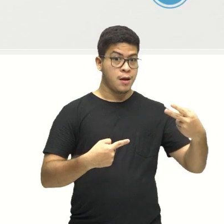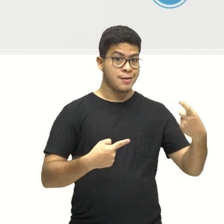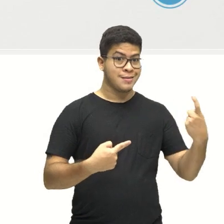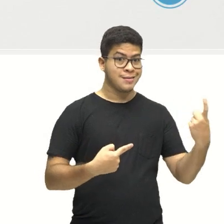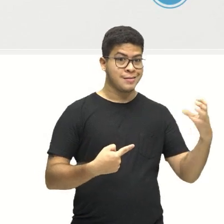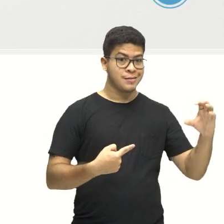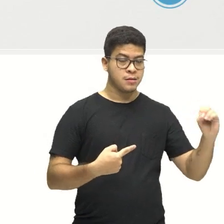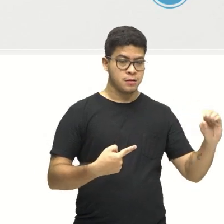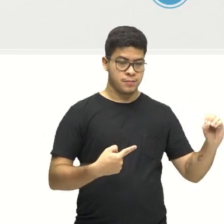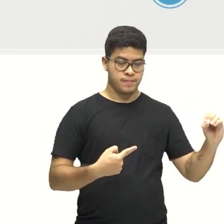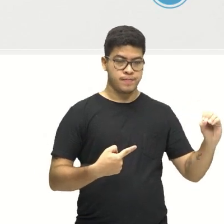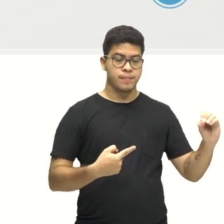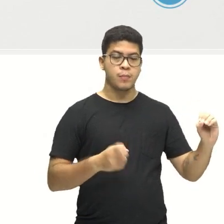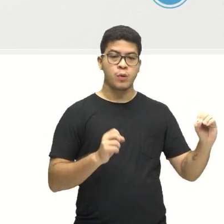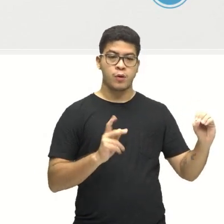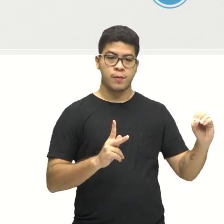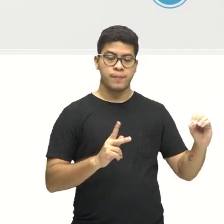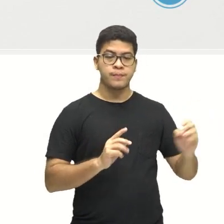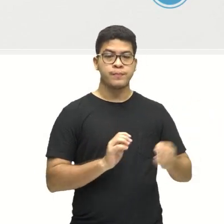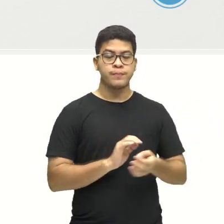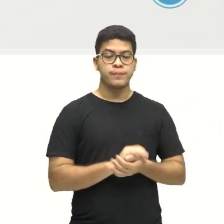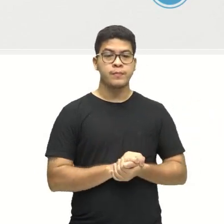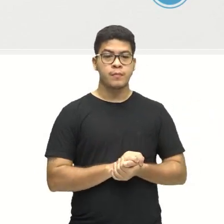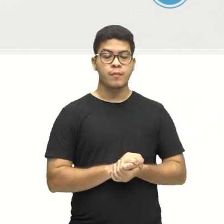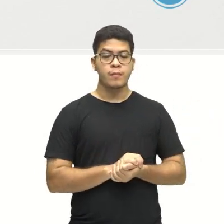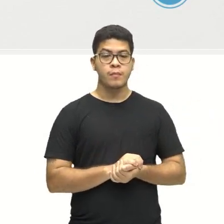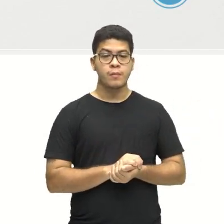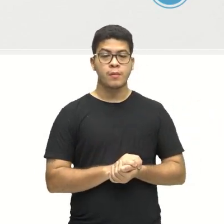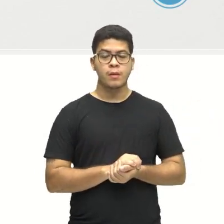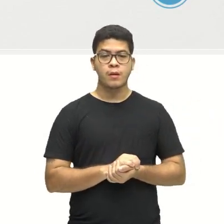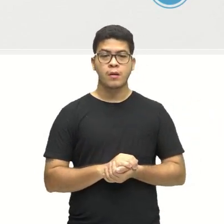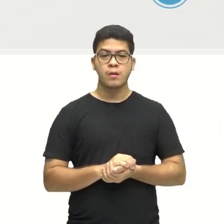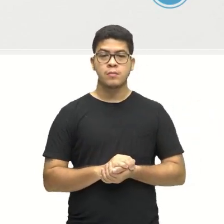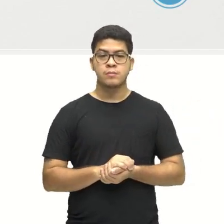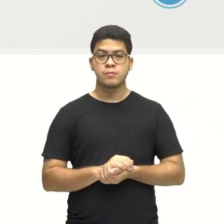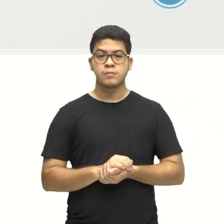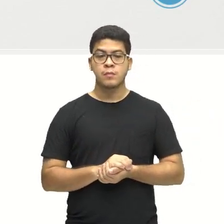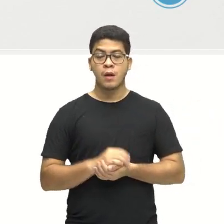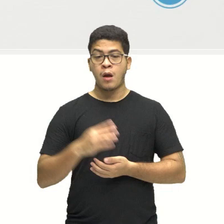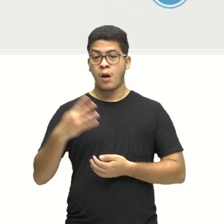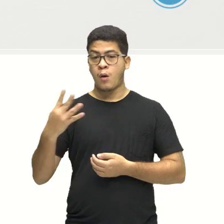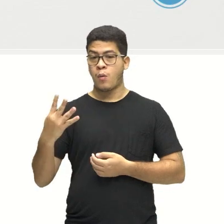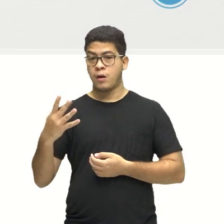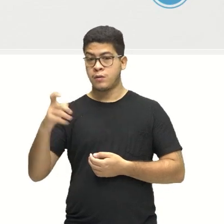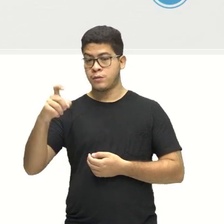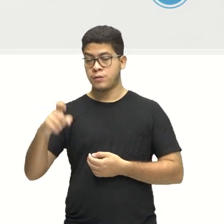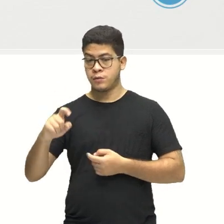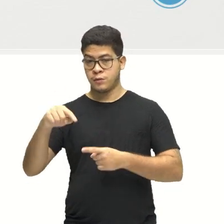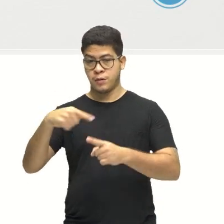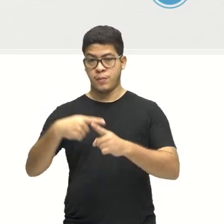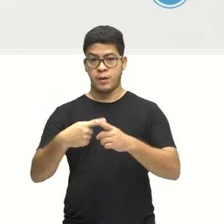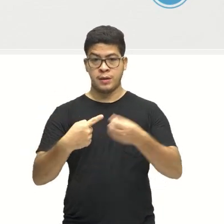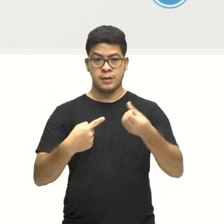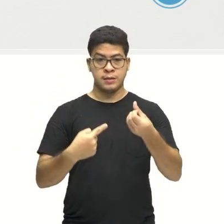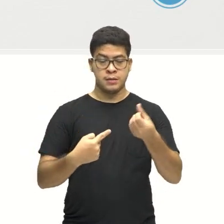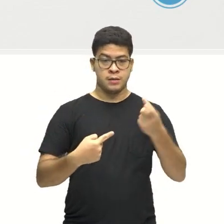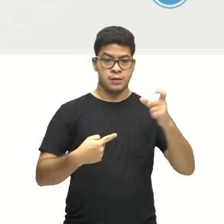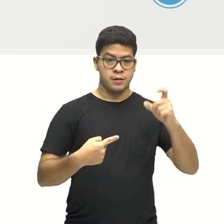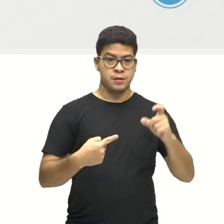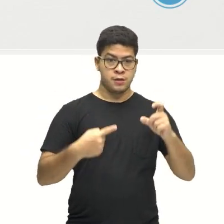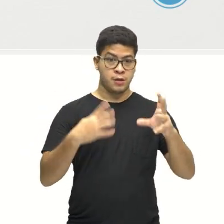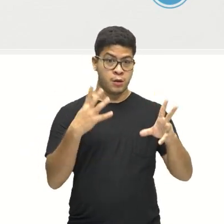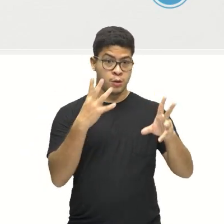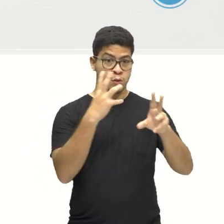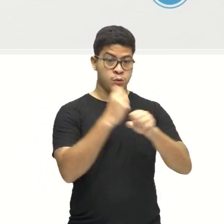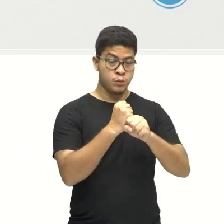6x igual a 100. 4x mais 6x é igual a 10x igual a